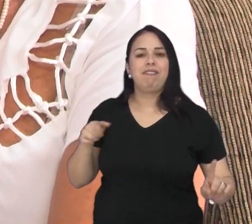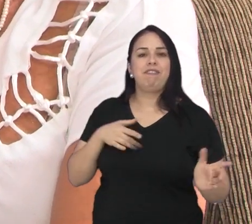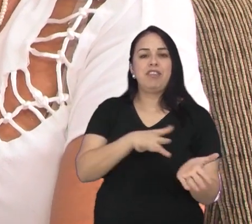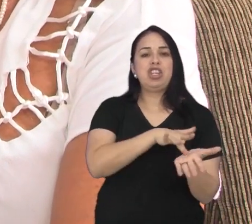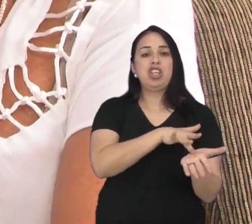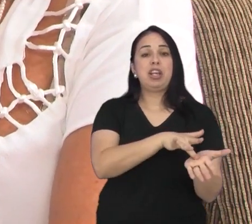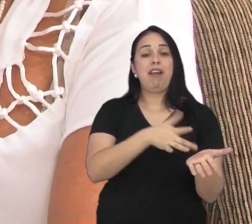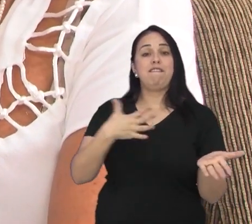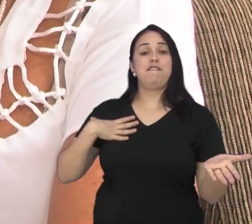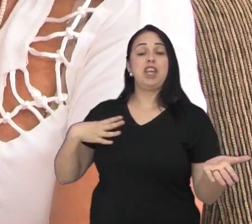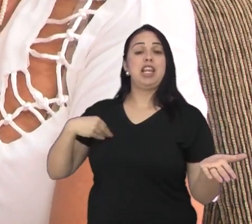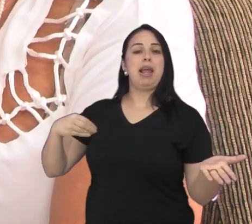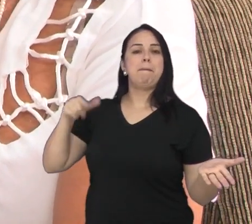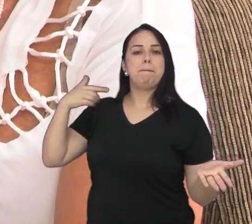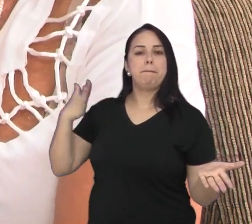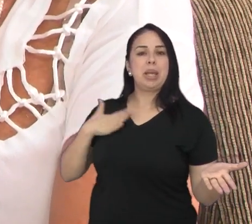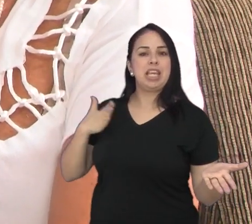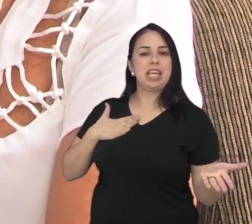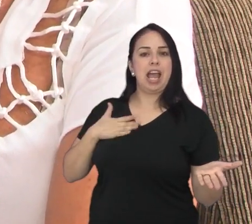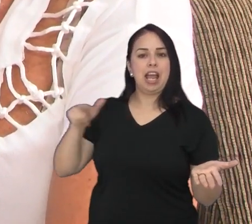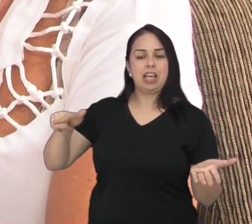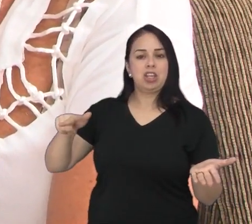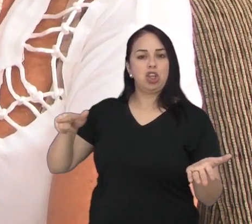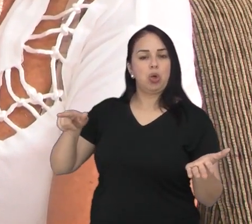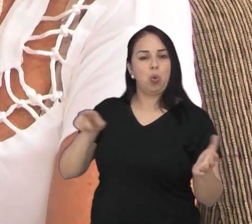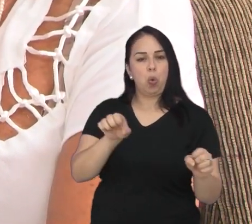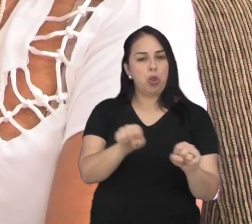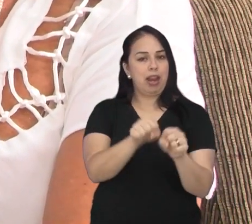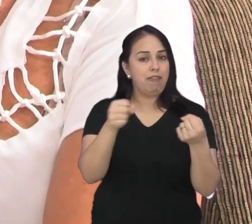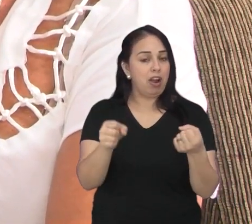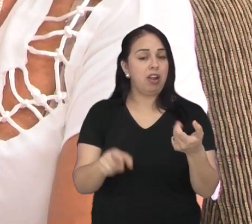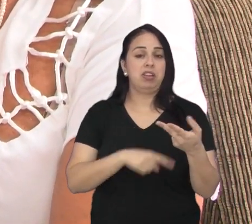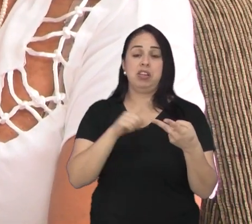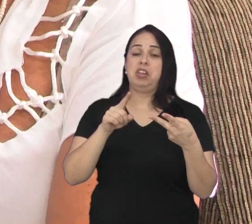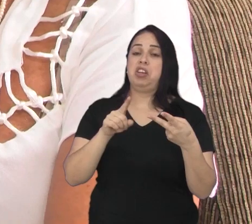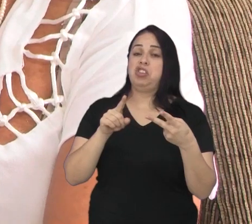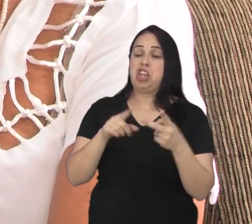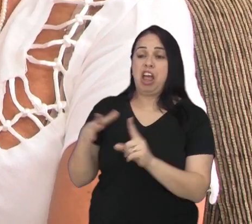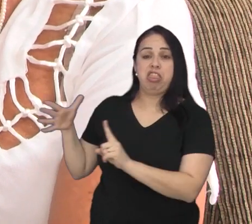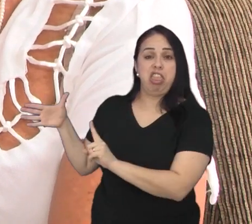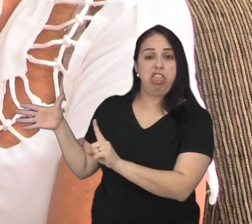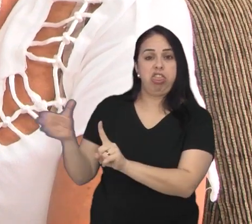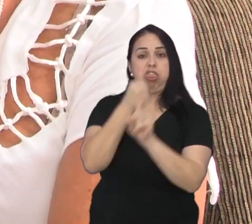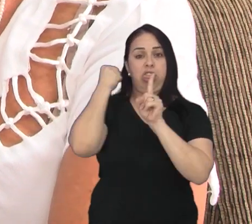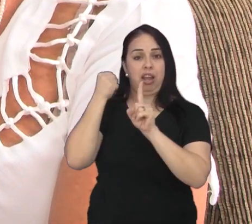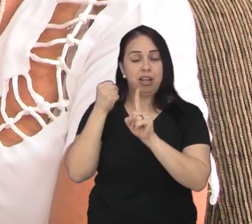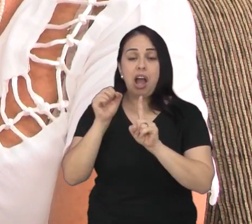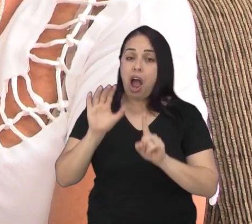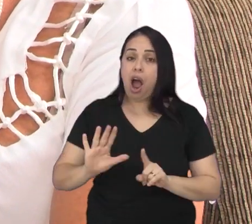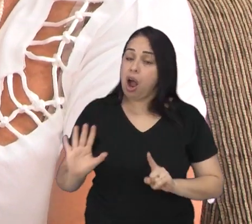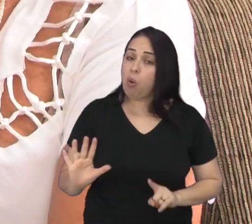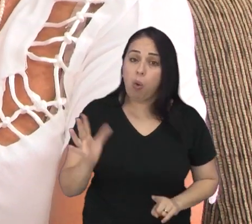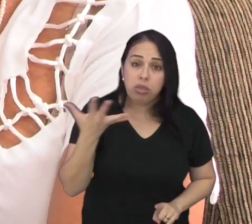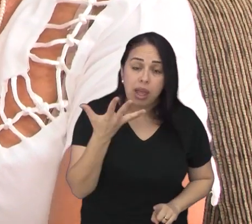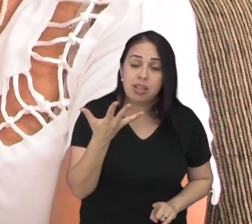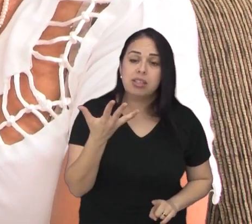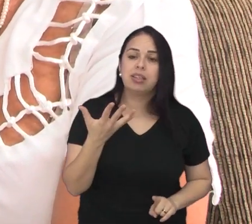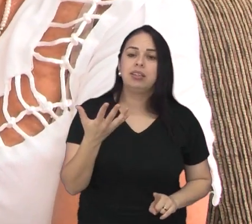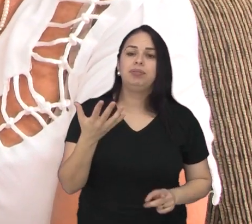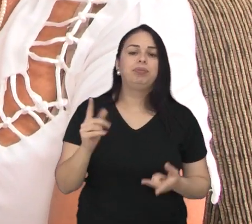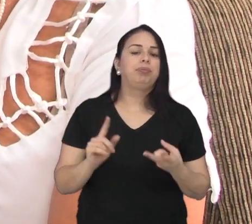história fajuta de que o telefone quebrou, sequestro também já teve, né? Então